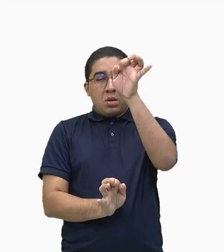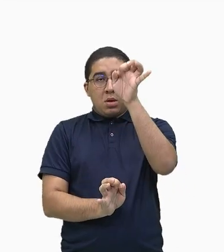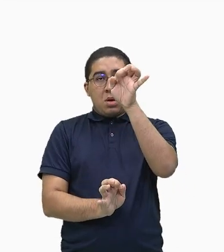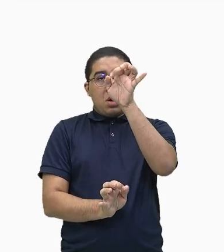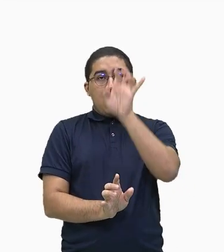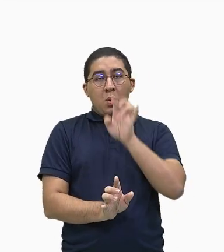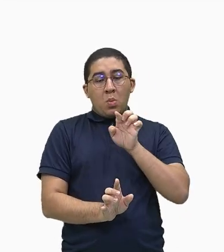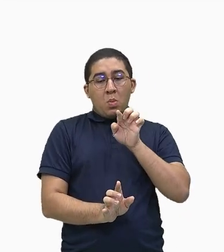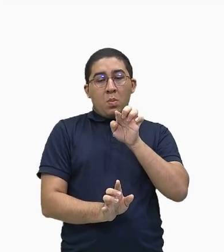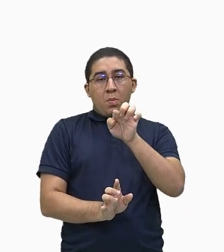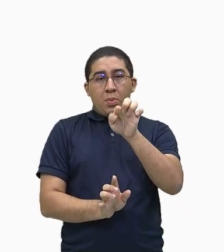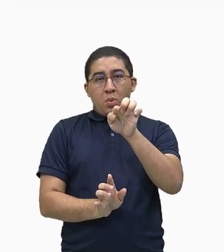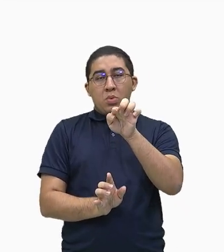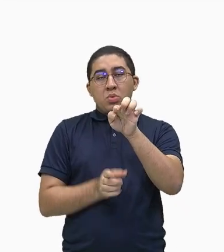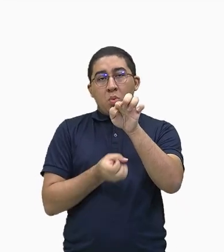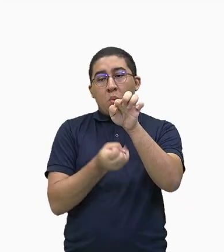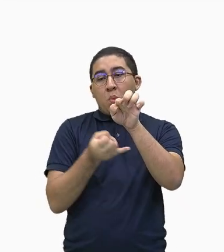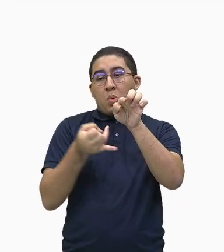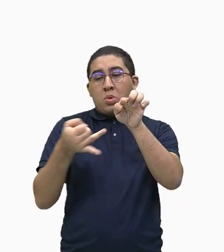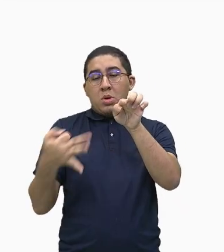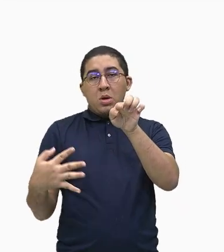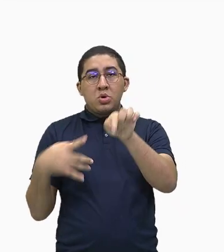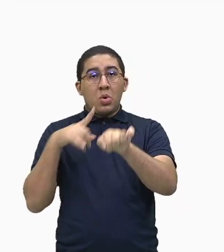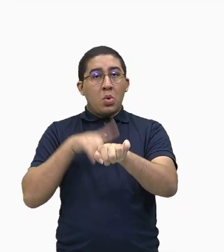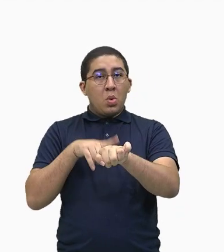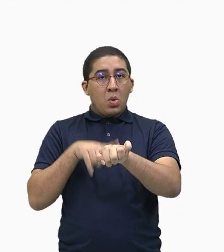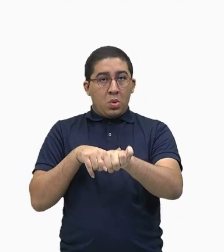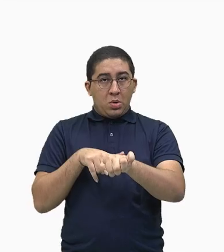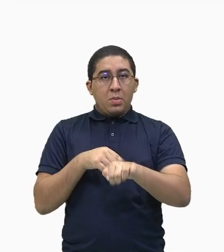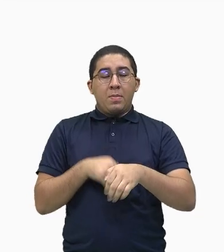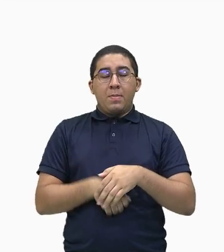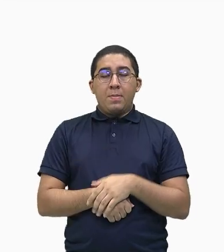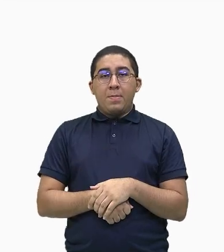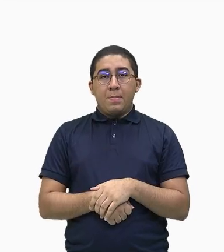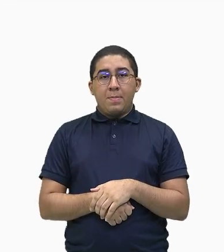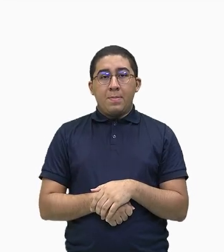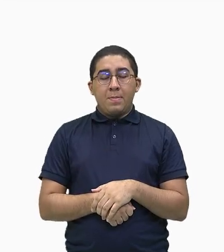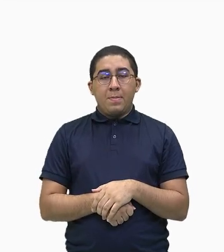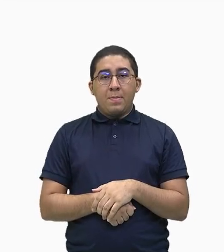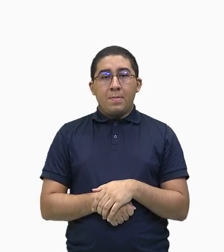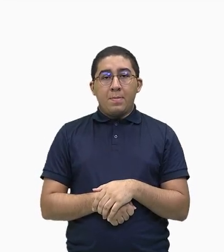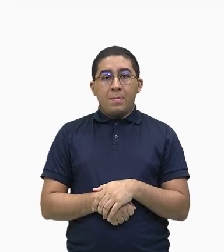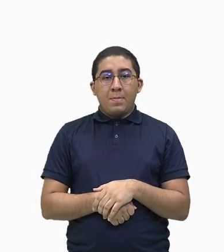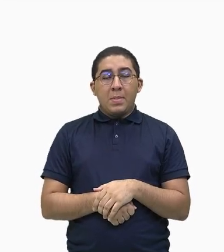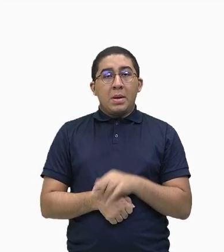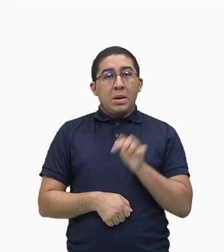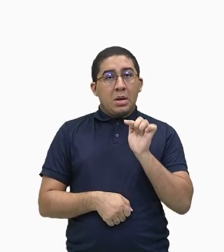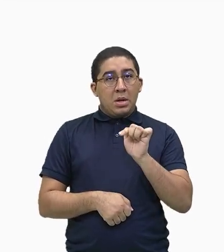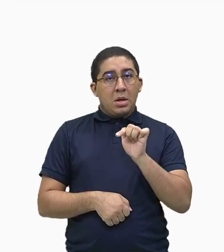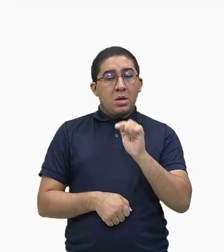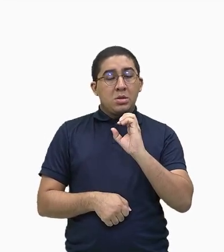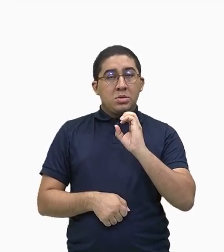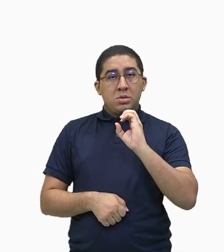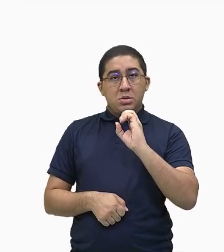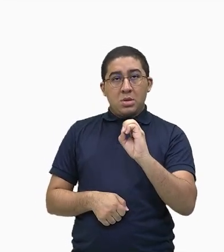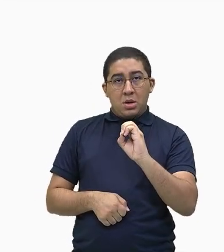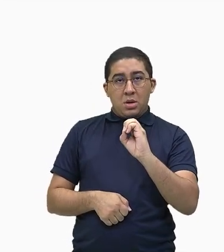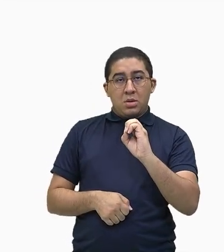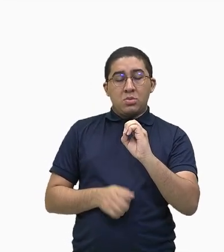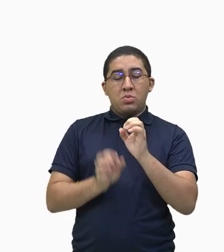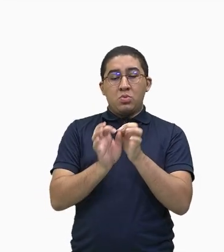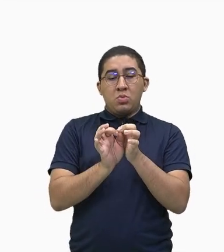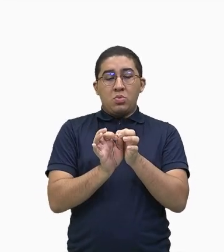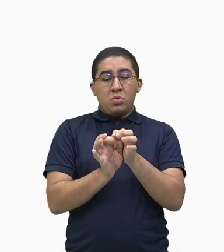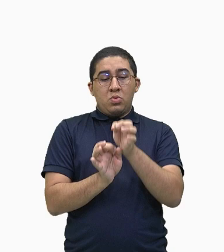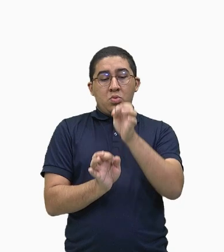referência para a contagem das horas no mundo. Então, ele é o meridiano de 0 graus. Cada fuso horário da